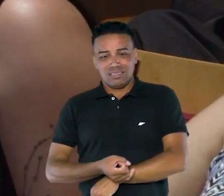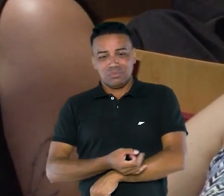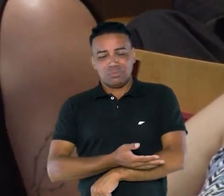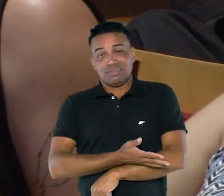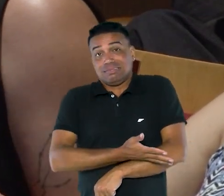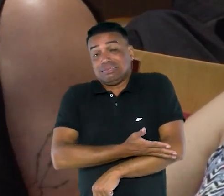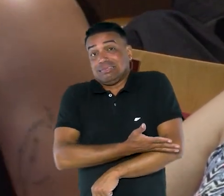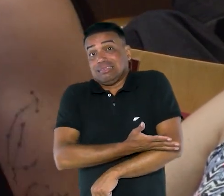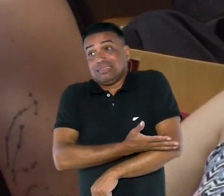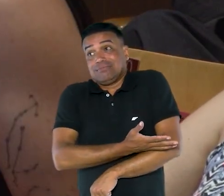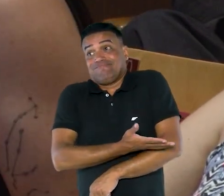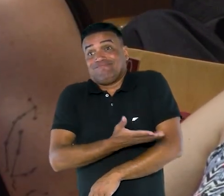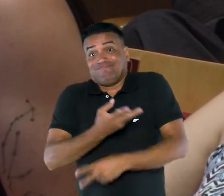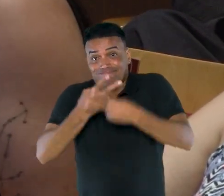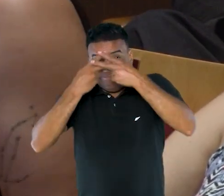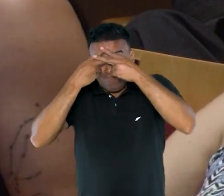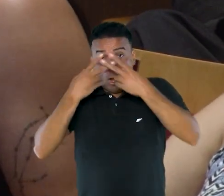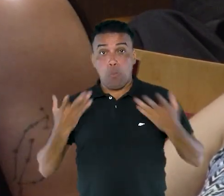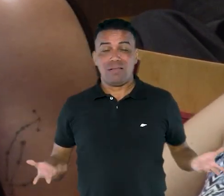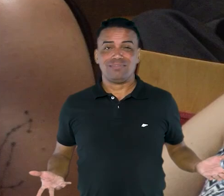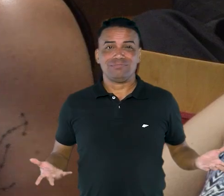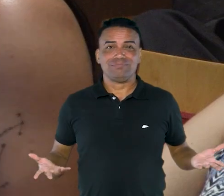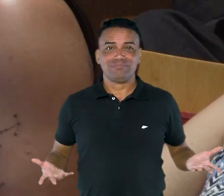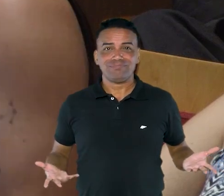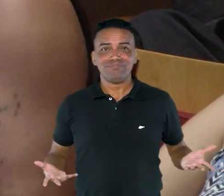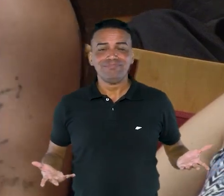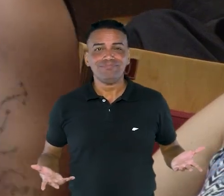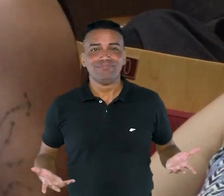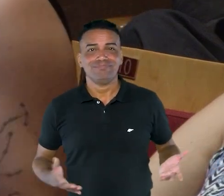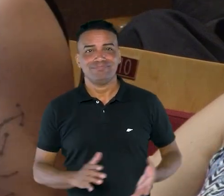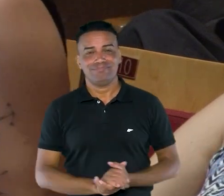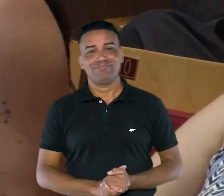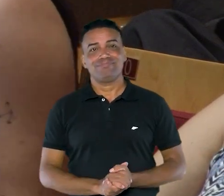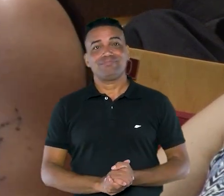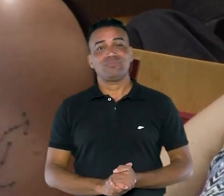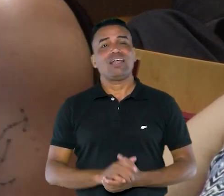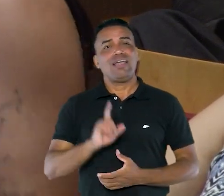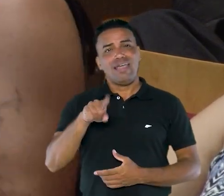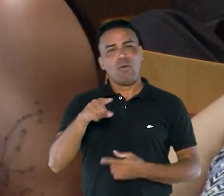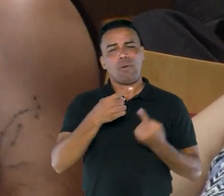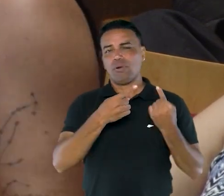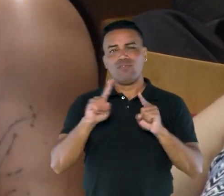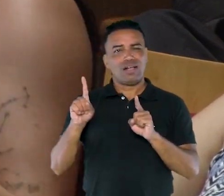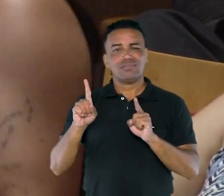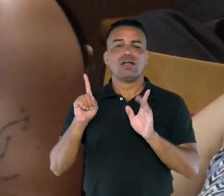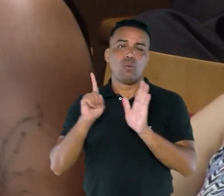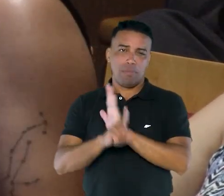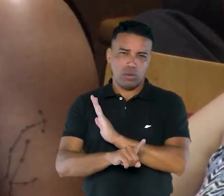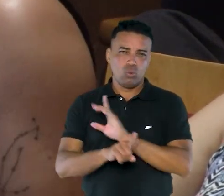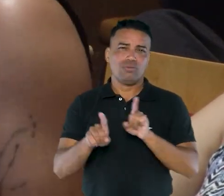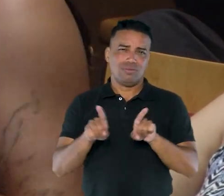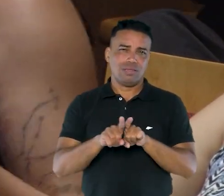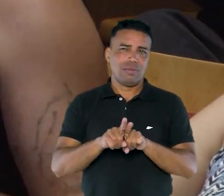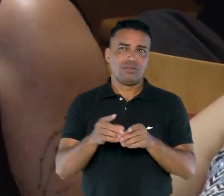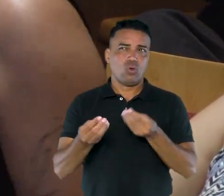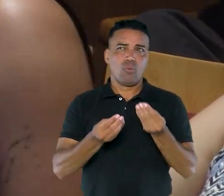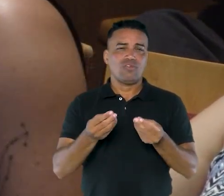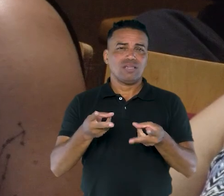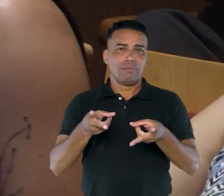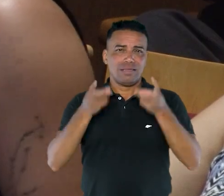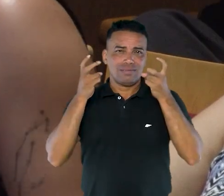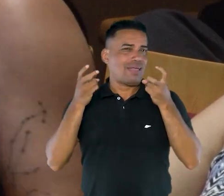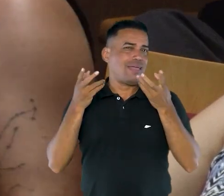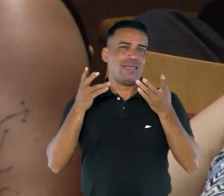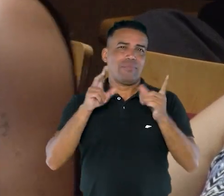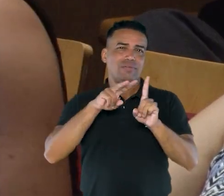pele, e é isso, está dado. Então, é uma provocação e uma pergunta também de como que você